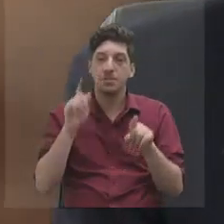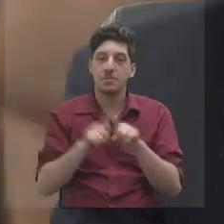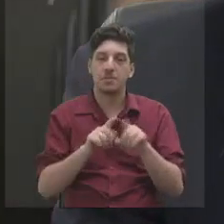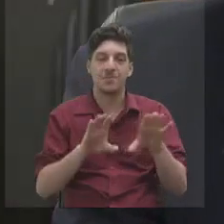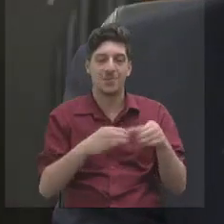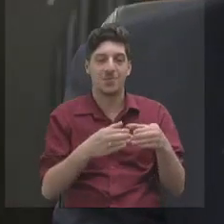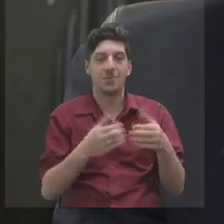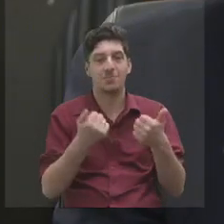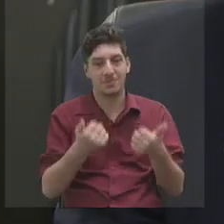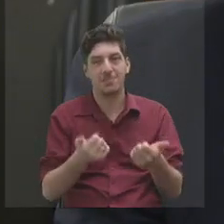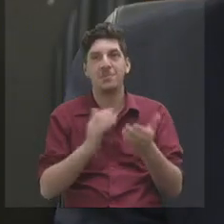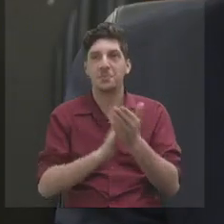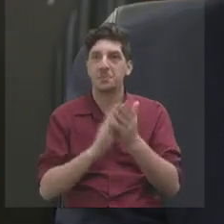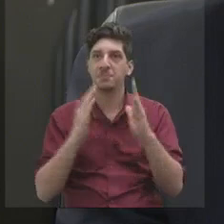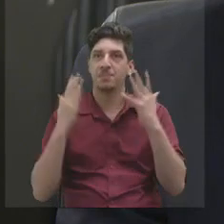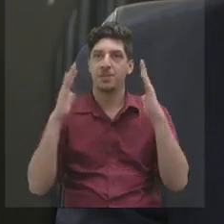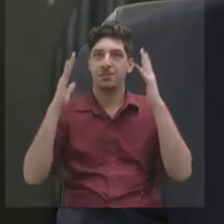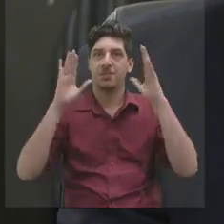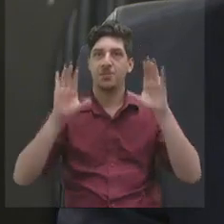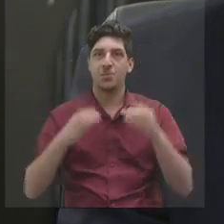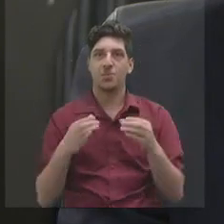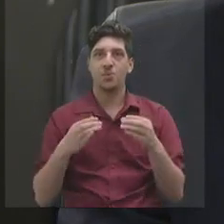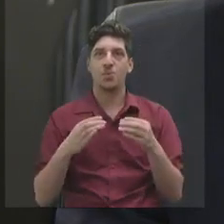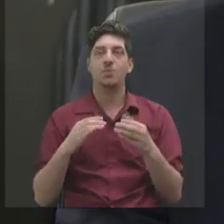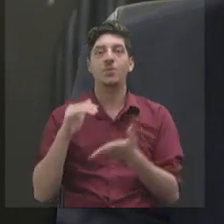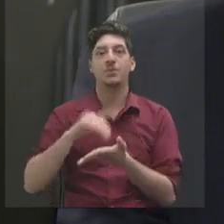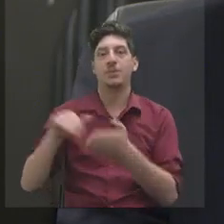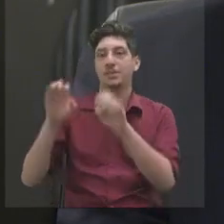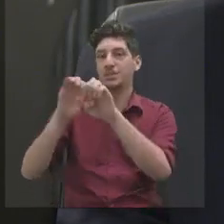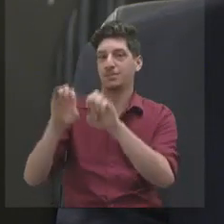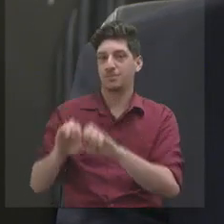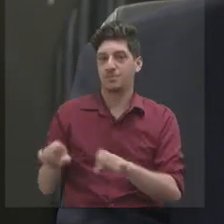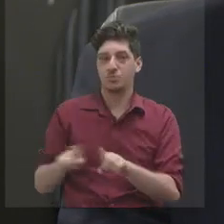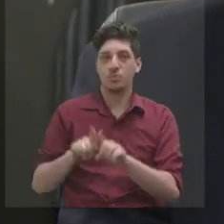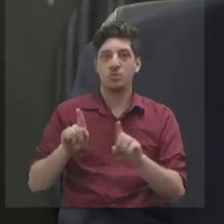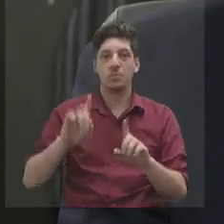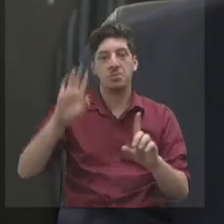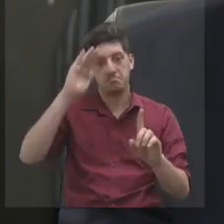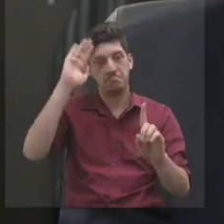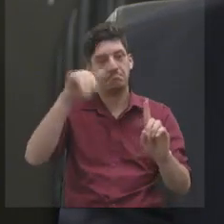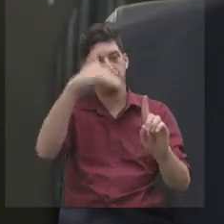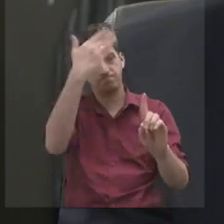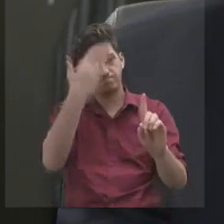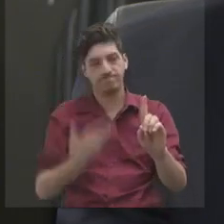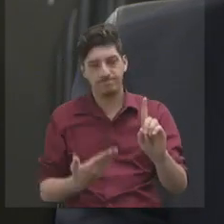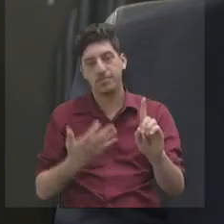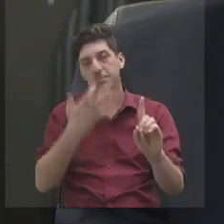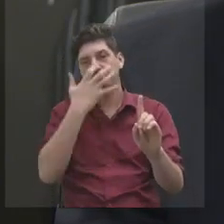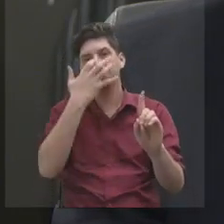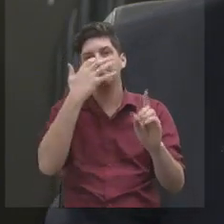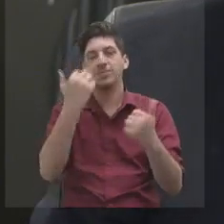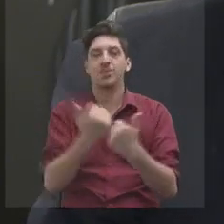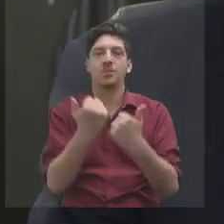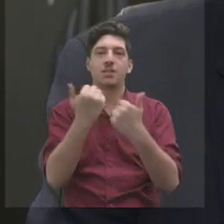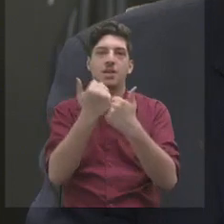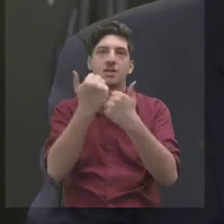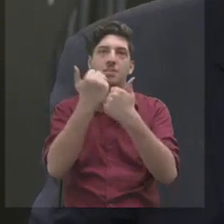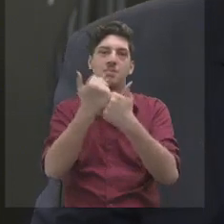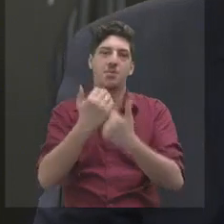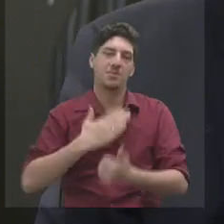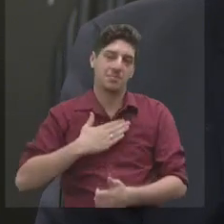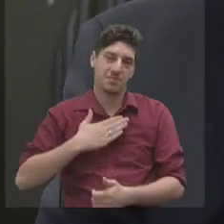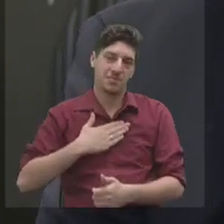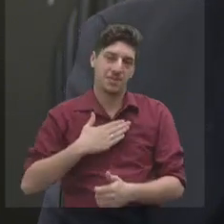parabenizar novamente a equipe da seinfra deixar aqui o meu respeito minha consideração e o apoio do meu mandato assim